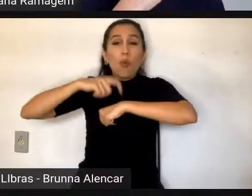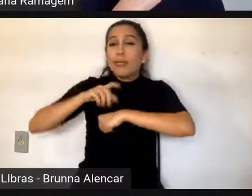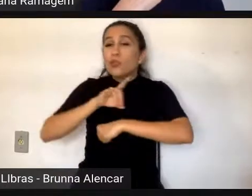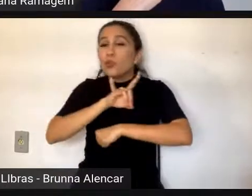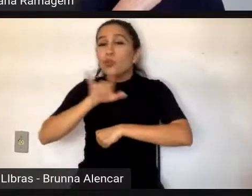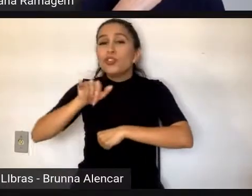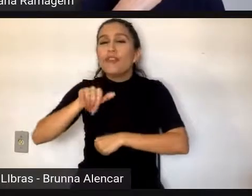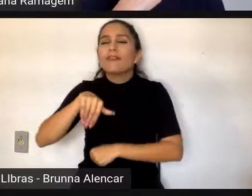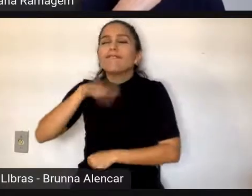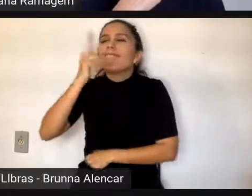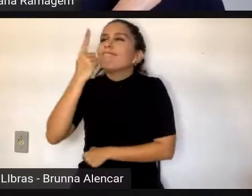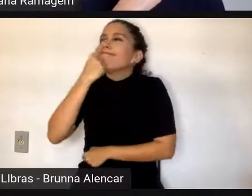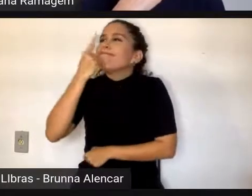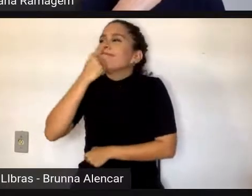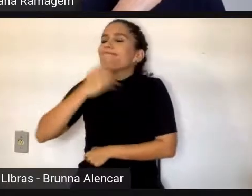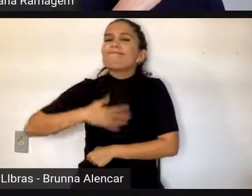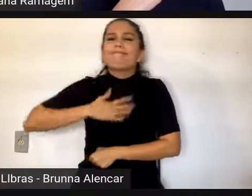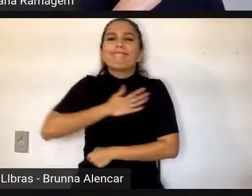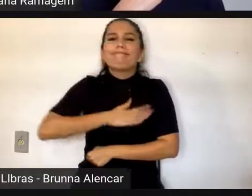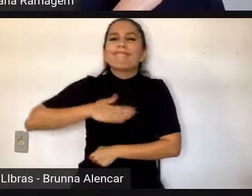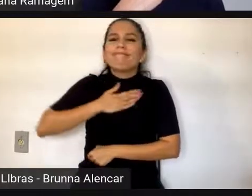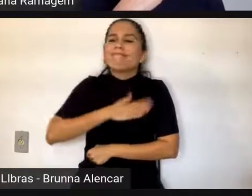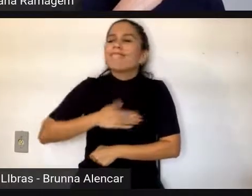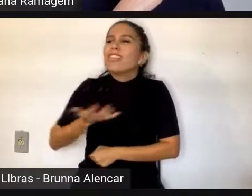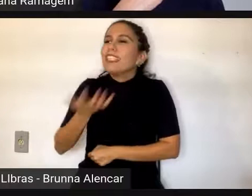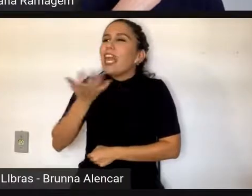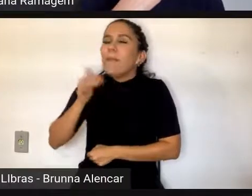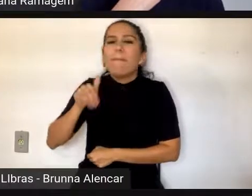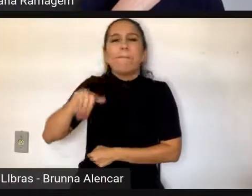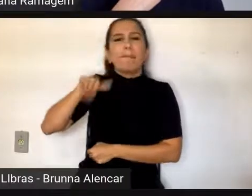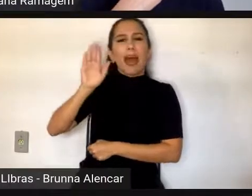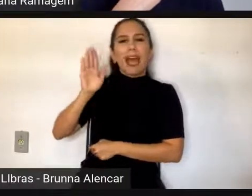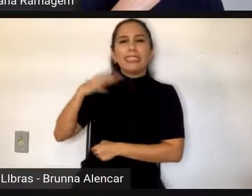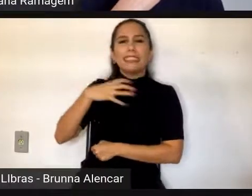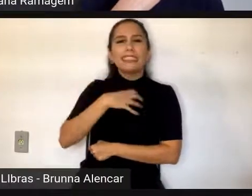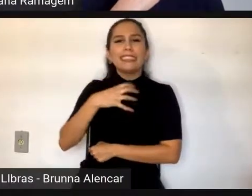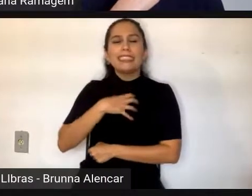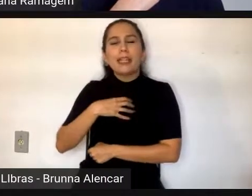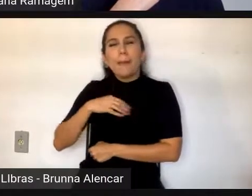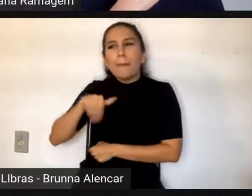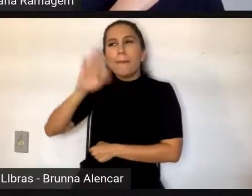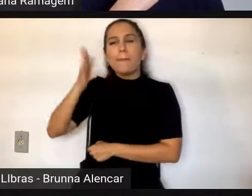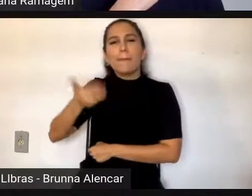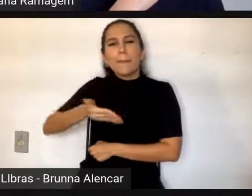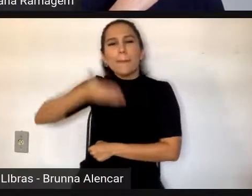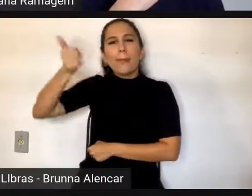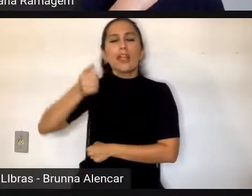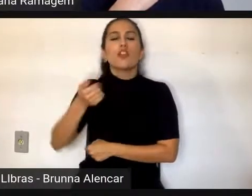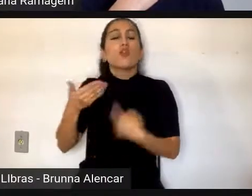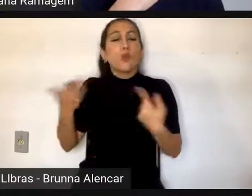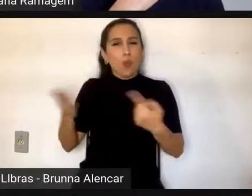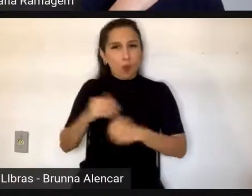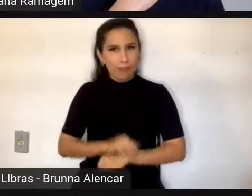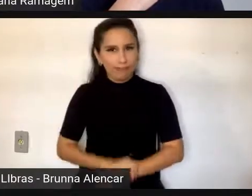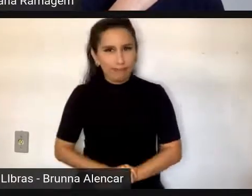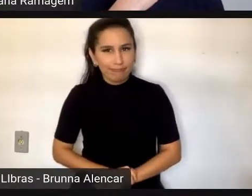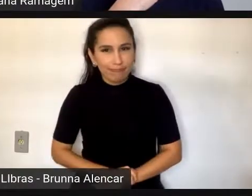à vontade, mais se sinta bem, ativo, com o